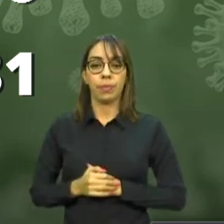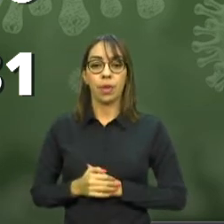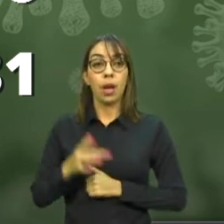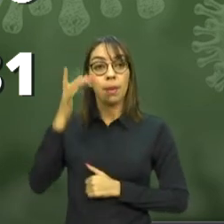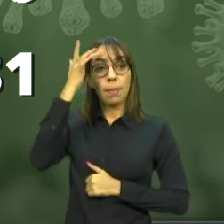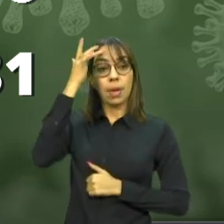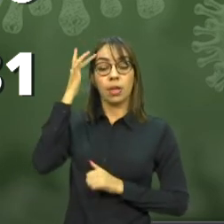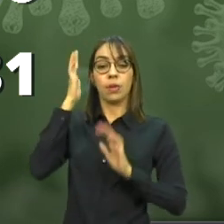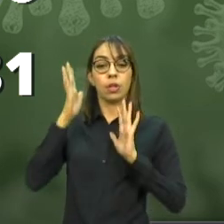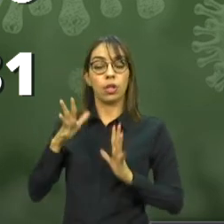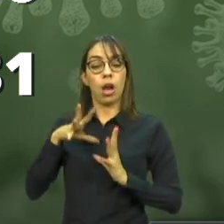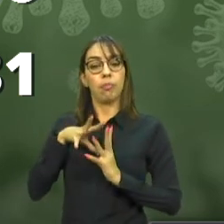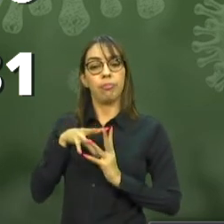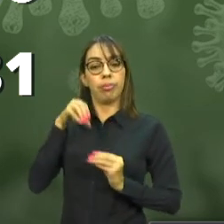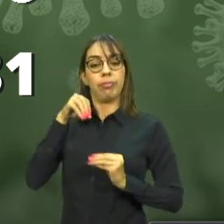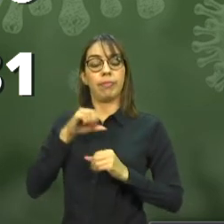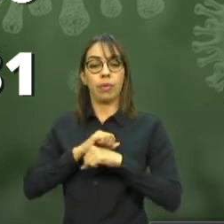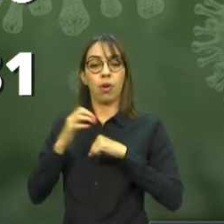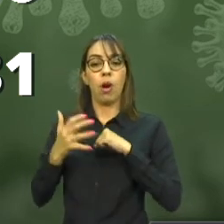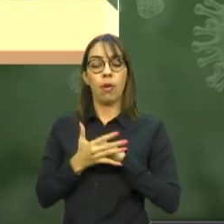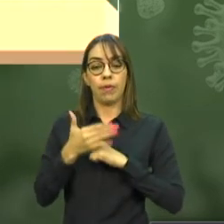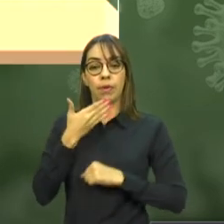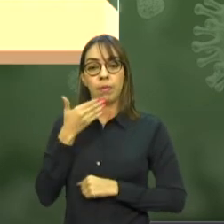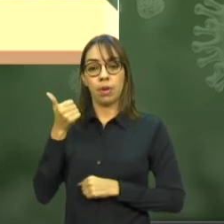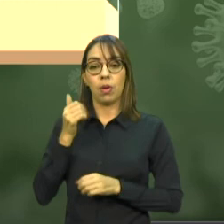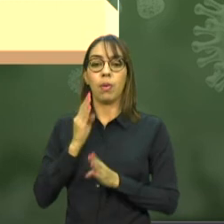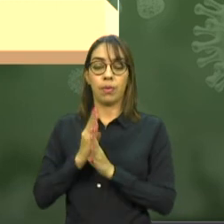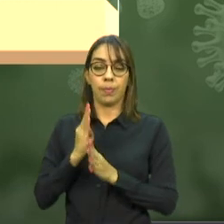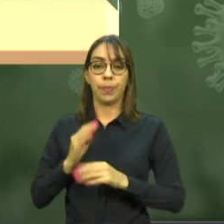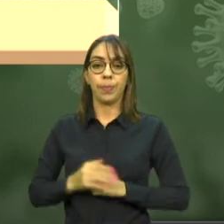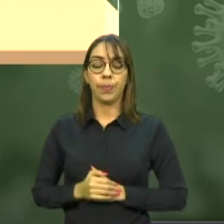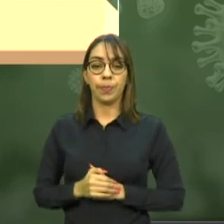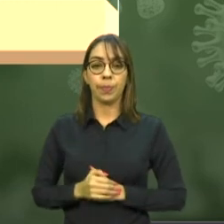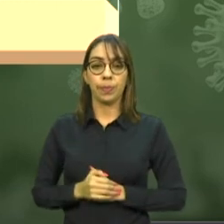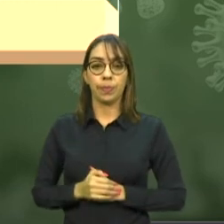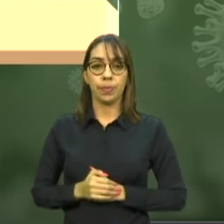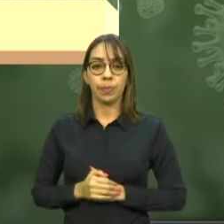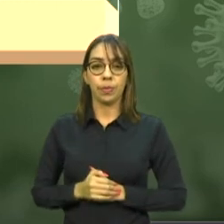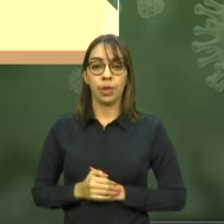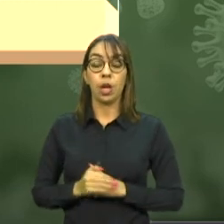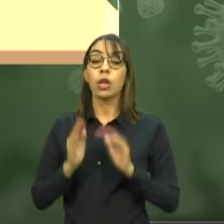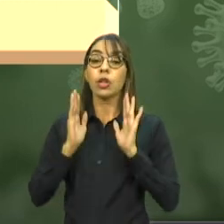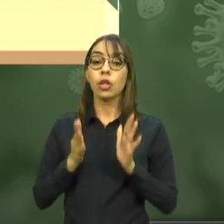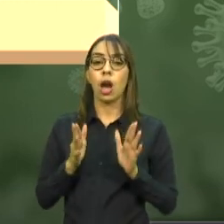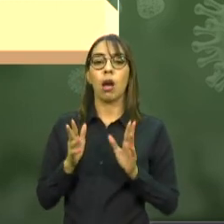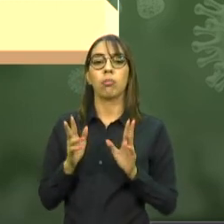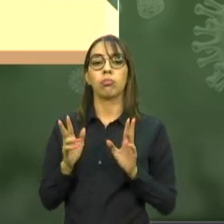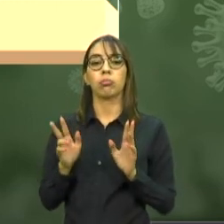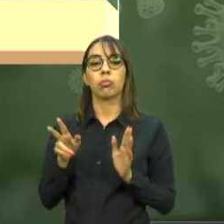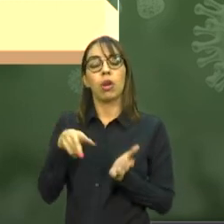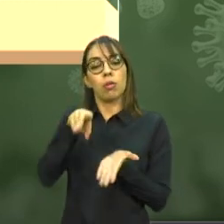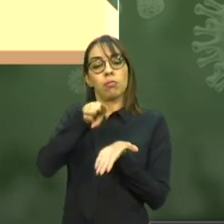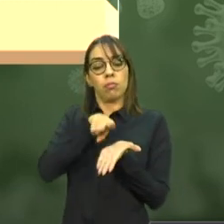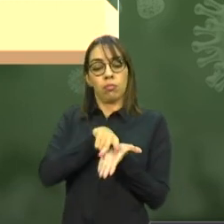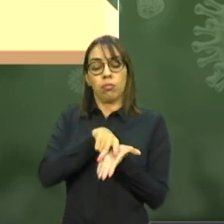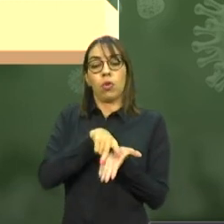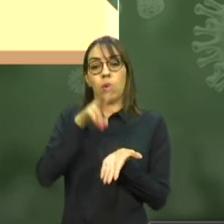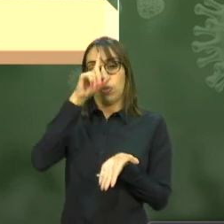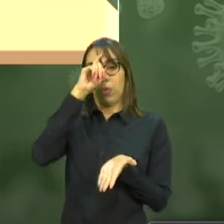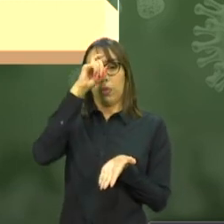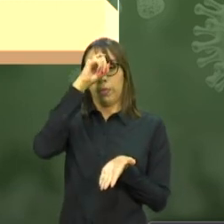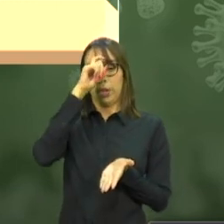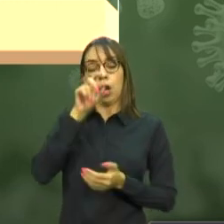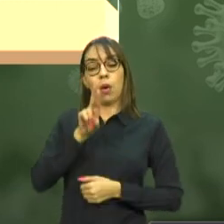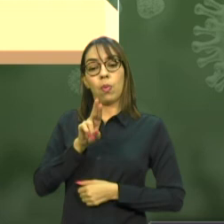815.531 pessoas conseguiram vencer o coronavírus. Já com relação às internações, a taxa de ocupação nas UTIs do